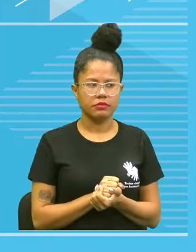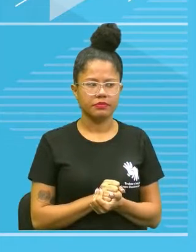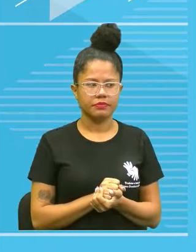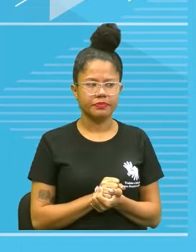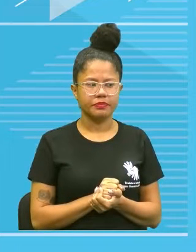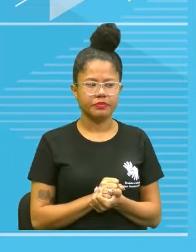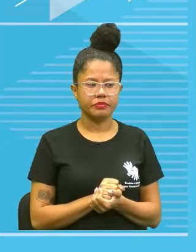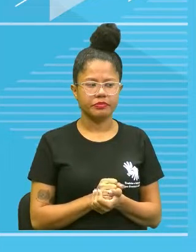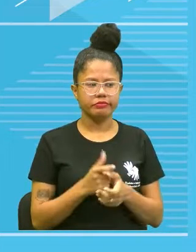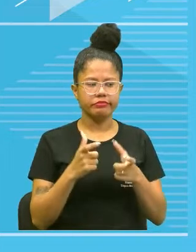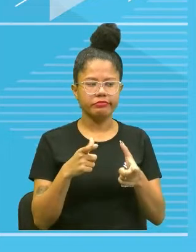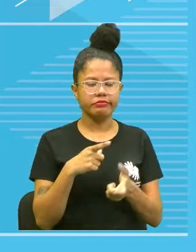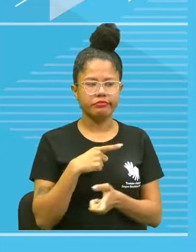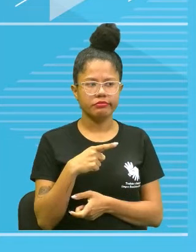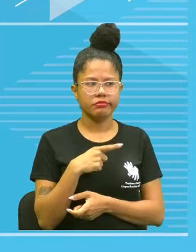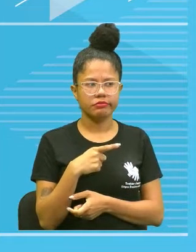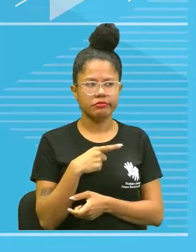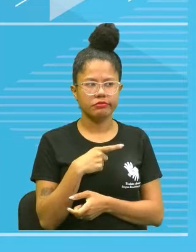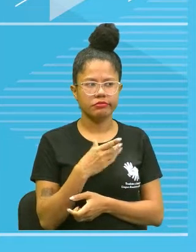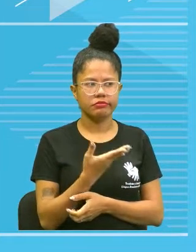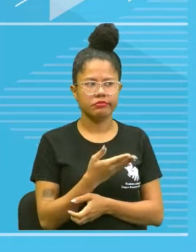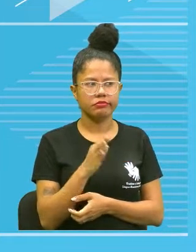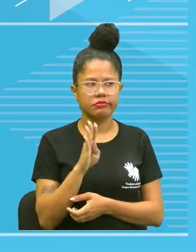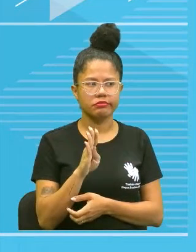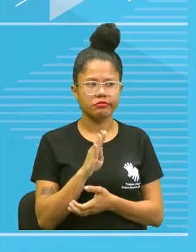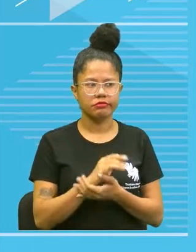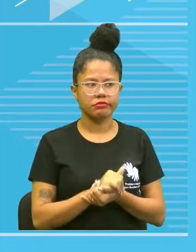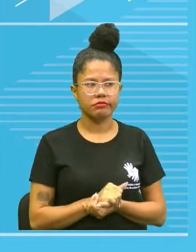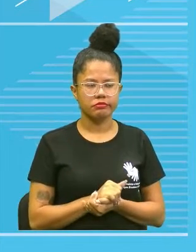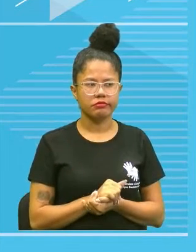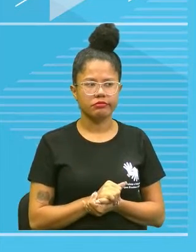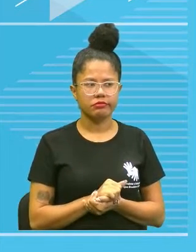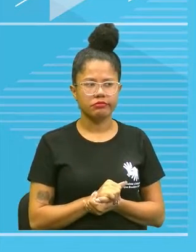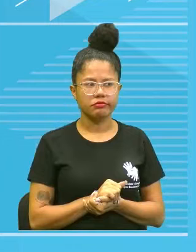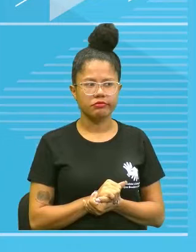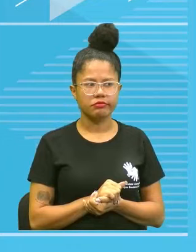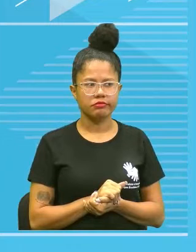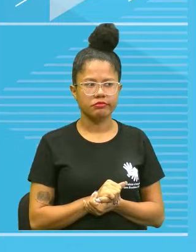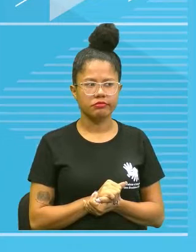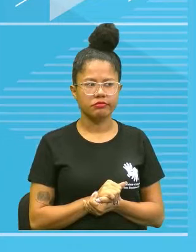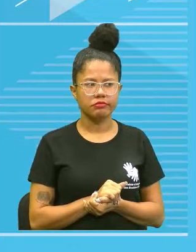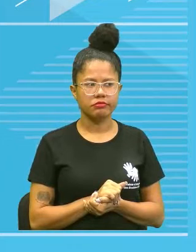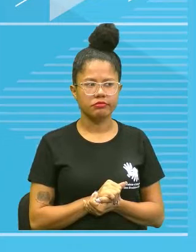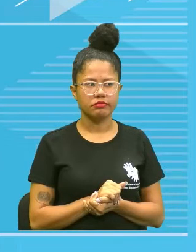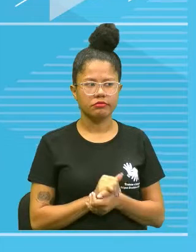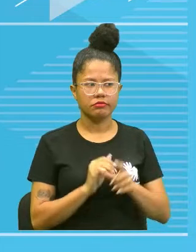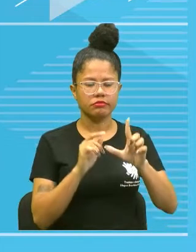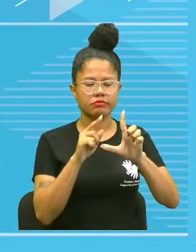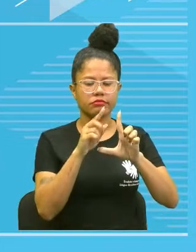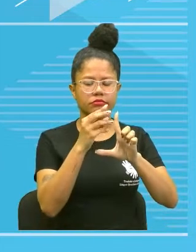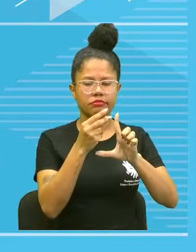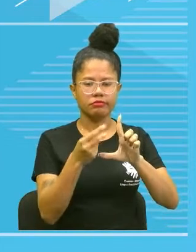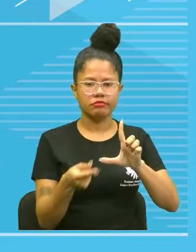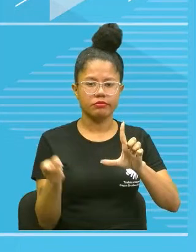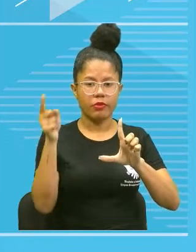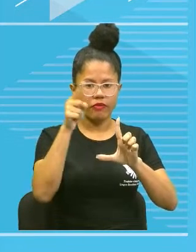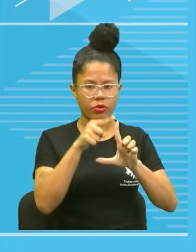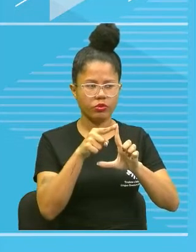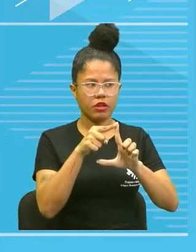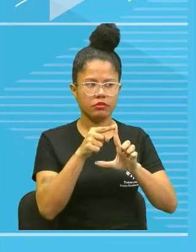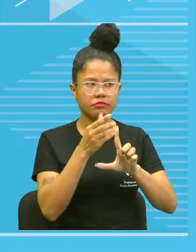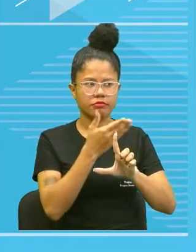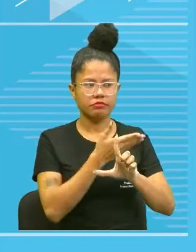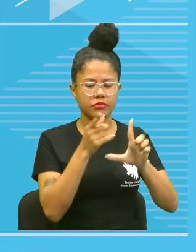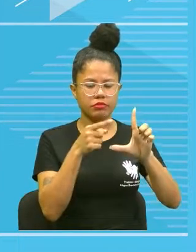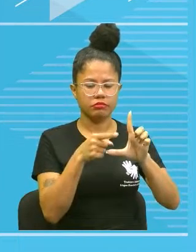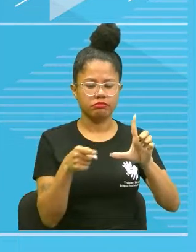ponto B, ele gasta energia para voltar para o seu ponto A. Olha o direcionamento